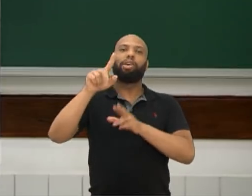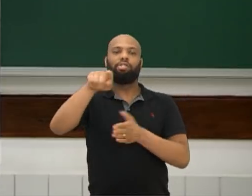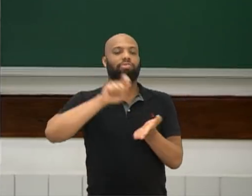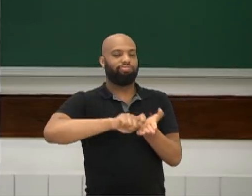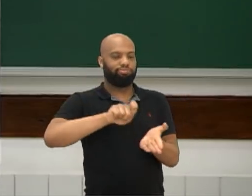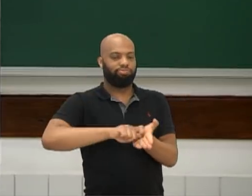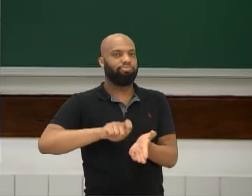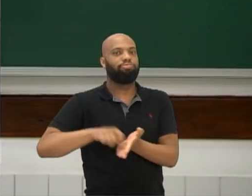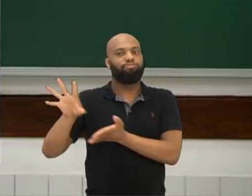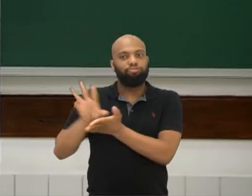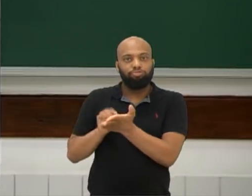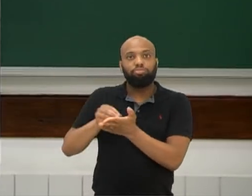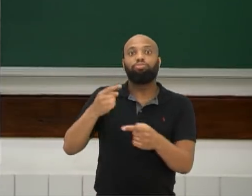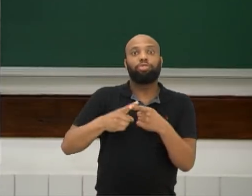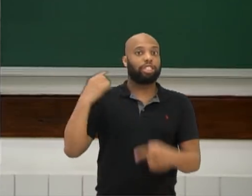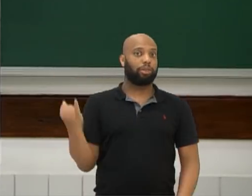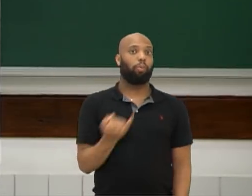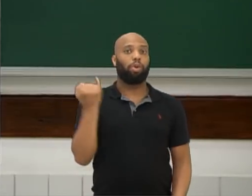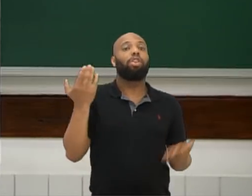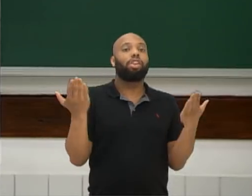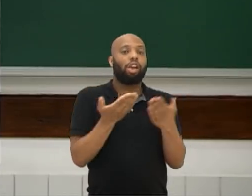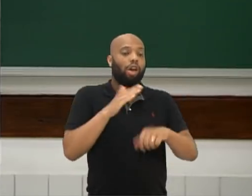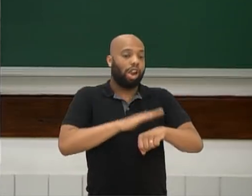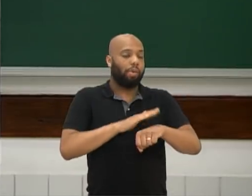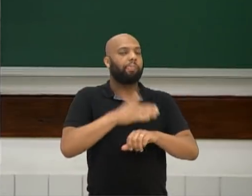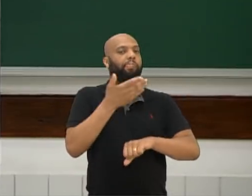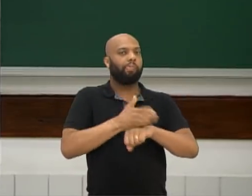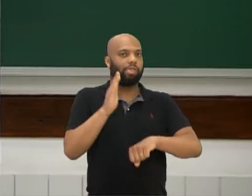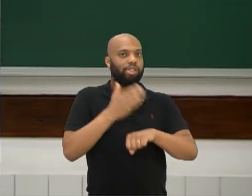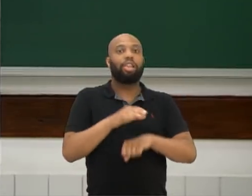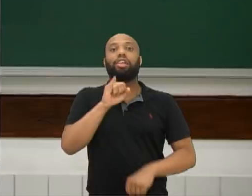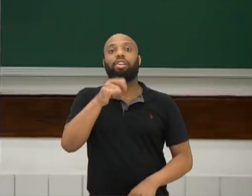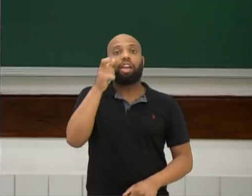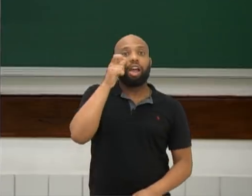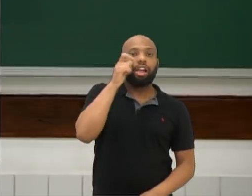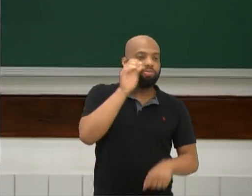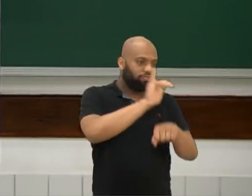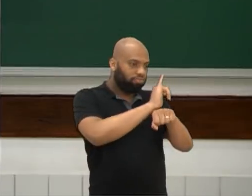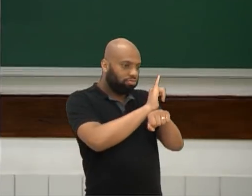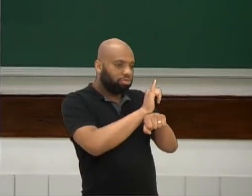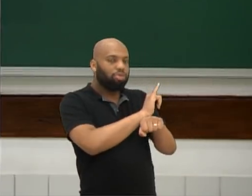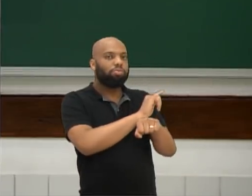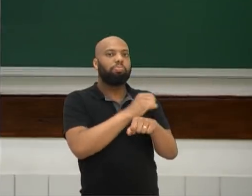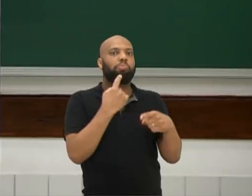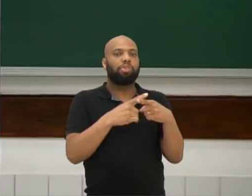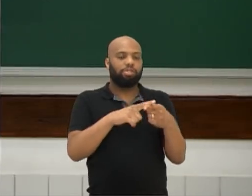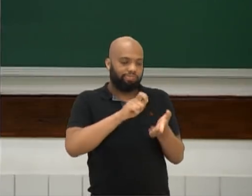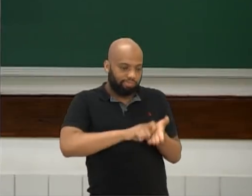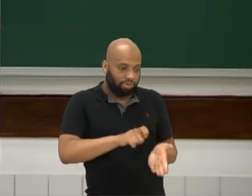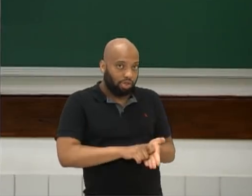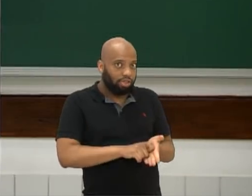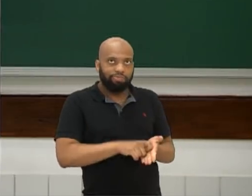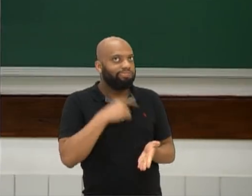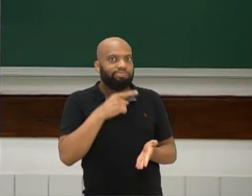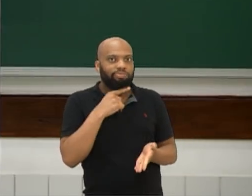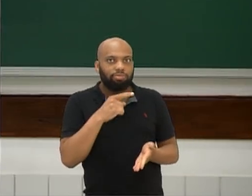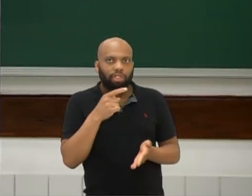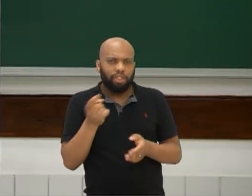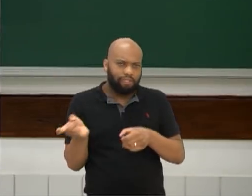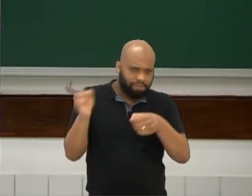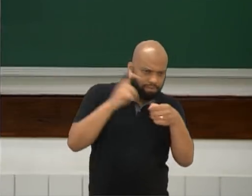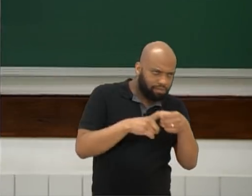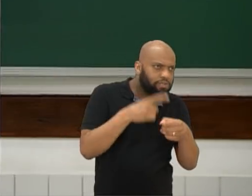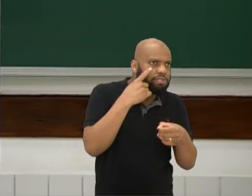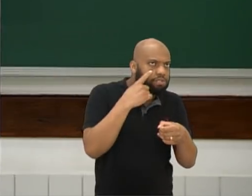muito importante, principalmente agora na hora de praticar. Se você está assistindo pelo YouTube, né, e não anotou alguma coisa, volta lá para você